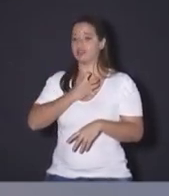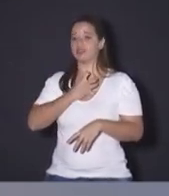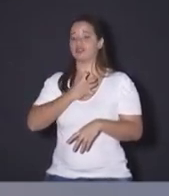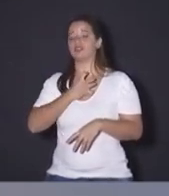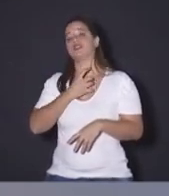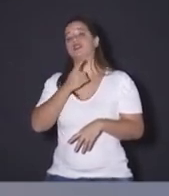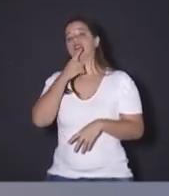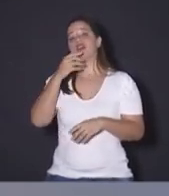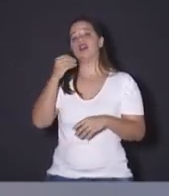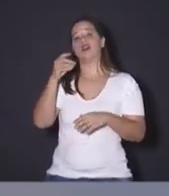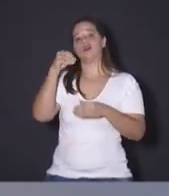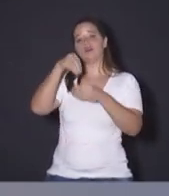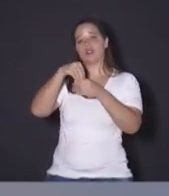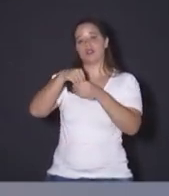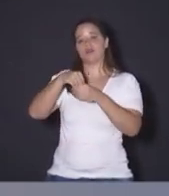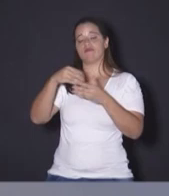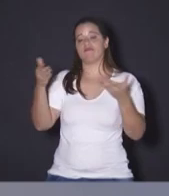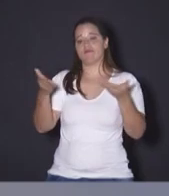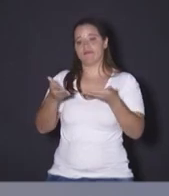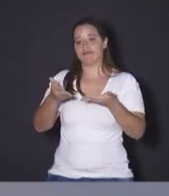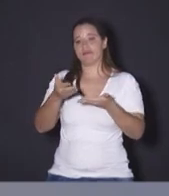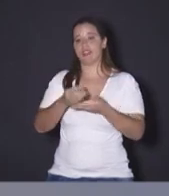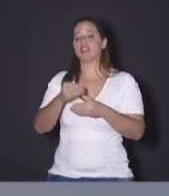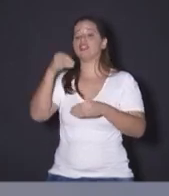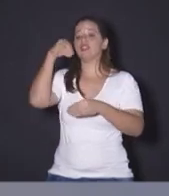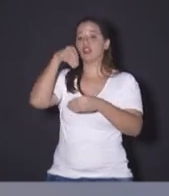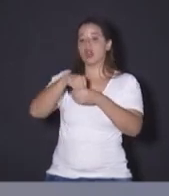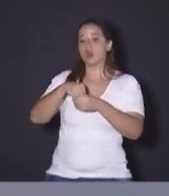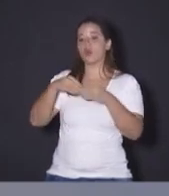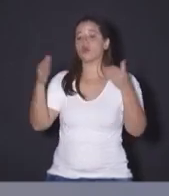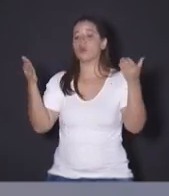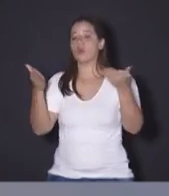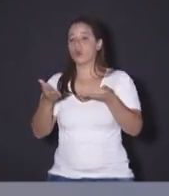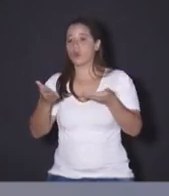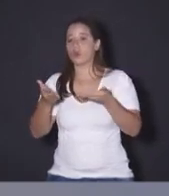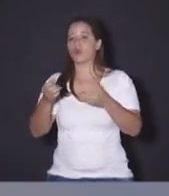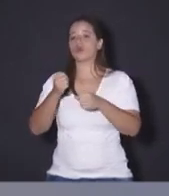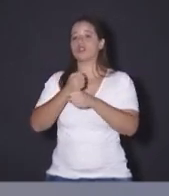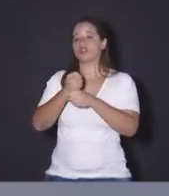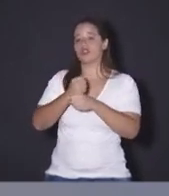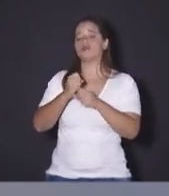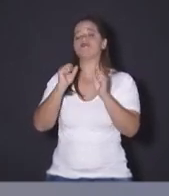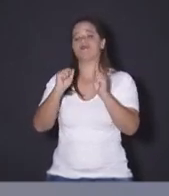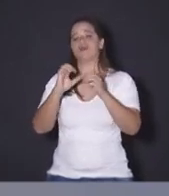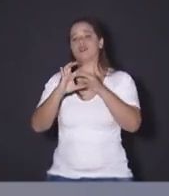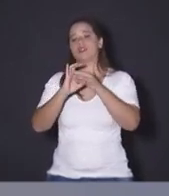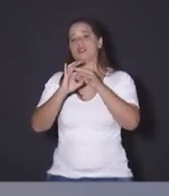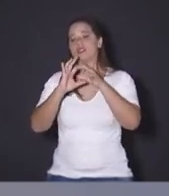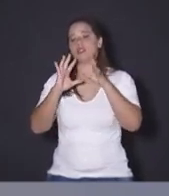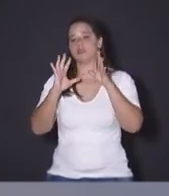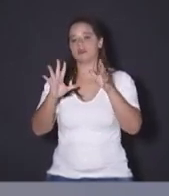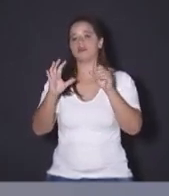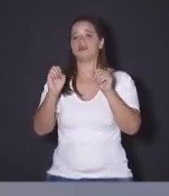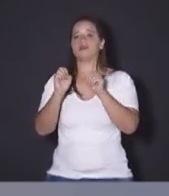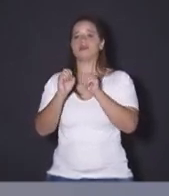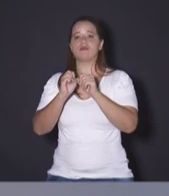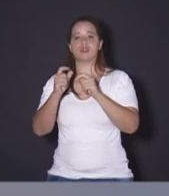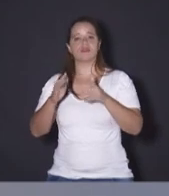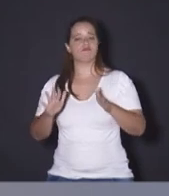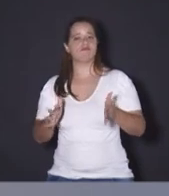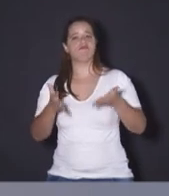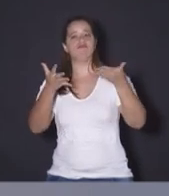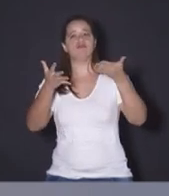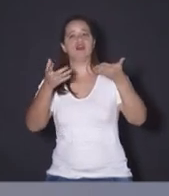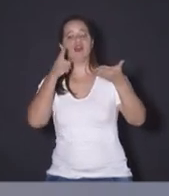para as eleições deste ano e nas eleições deste ano inclusive será permitido é fazer promoção